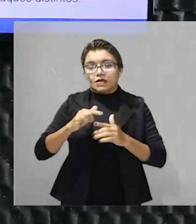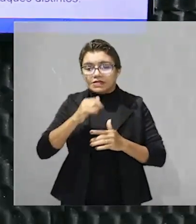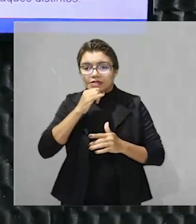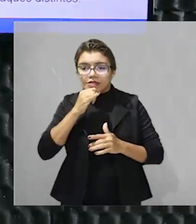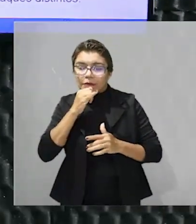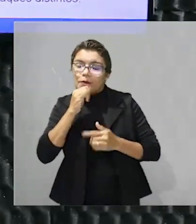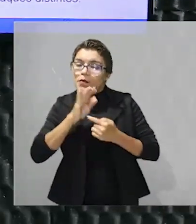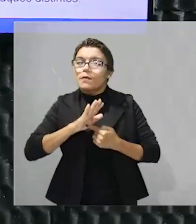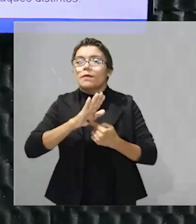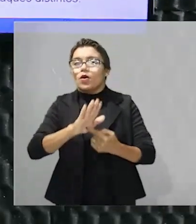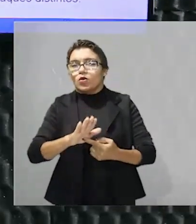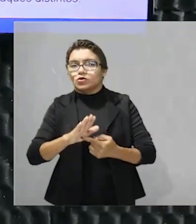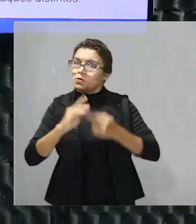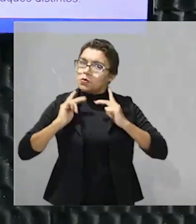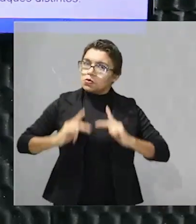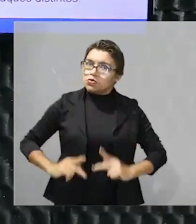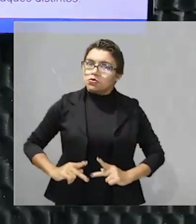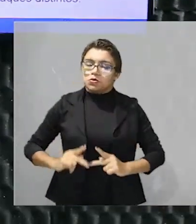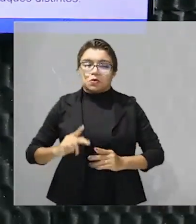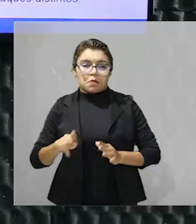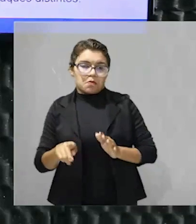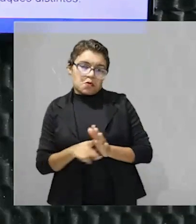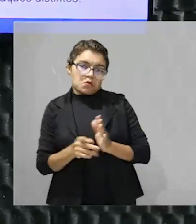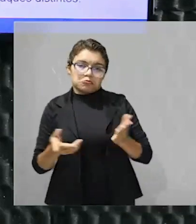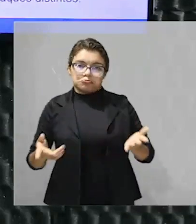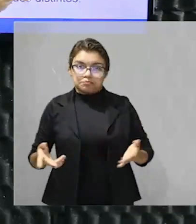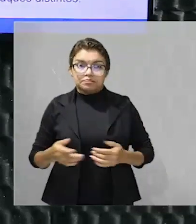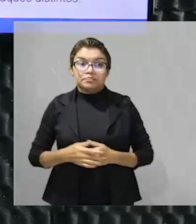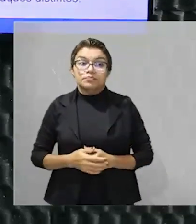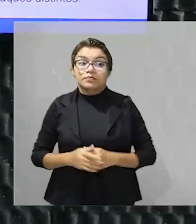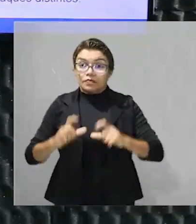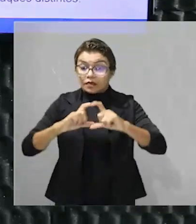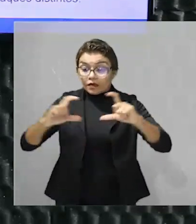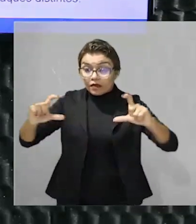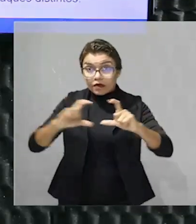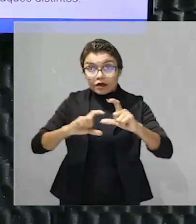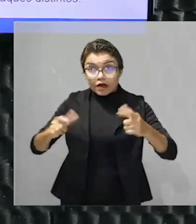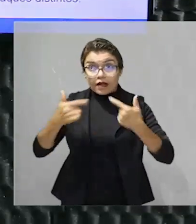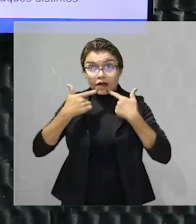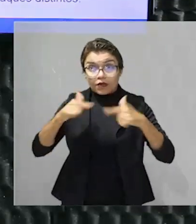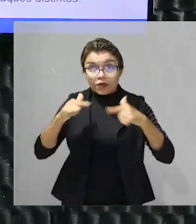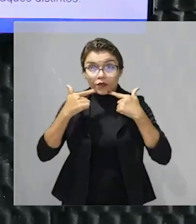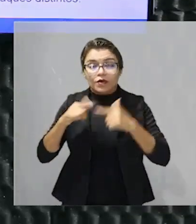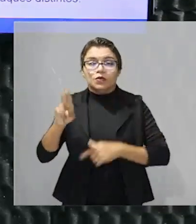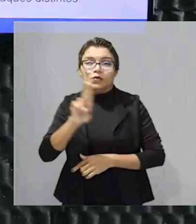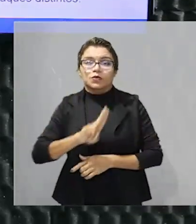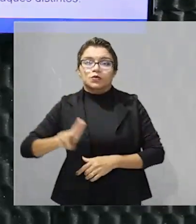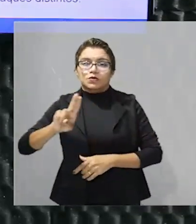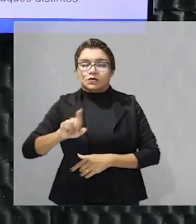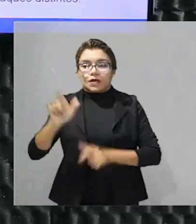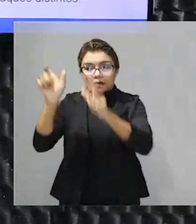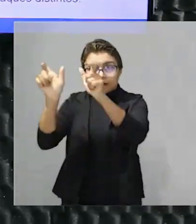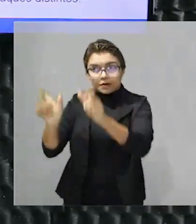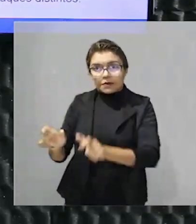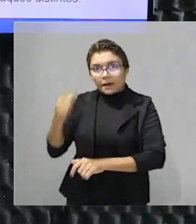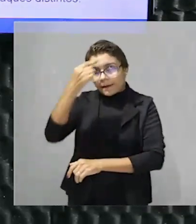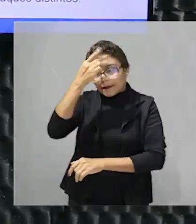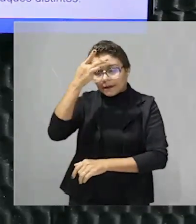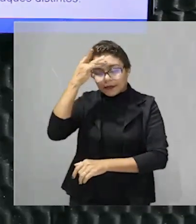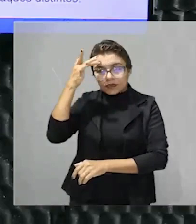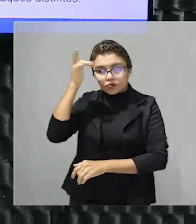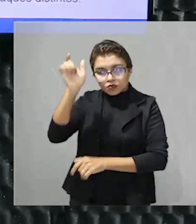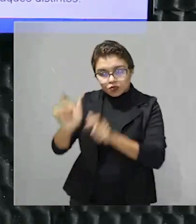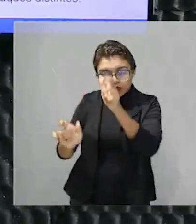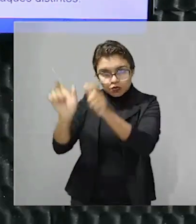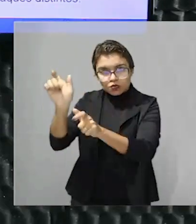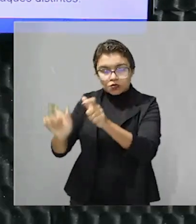suas próprias posturas. Nesse cartoon, a linguagem utilizada pelos personagens em uma conversa